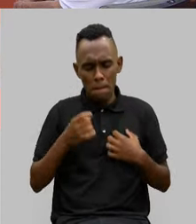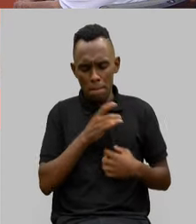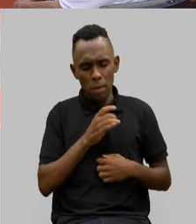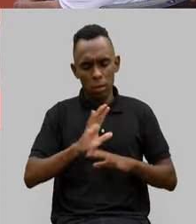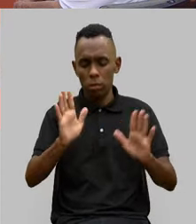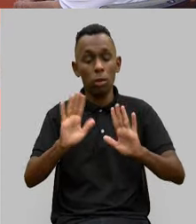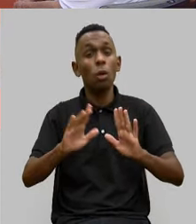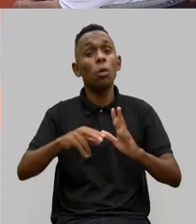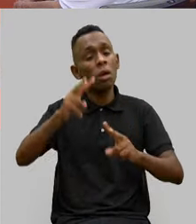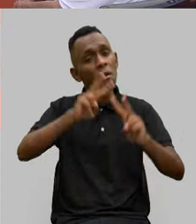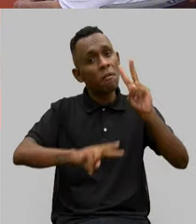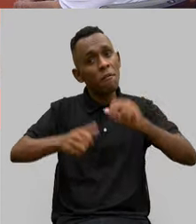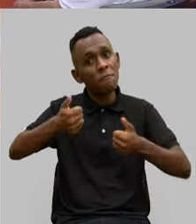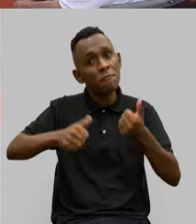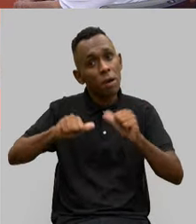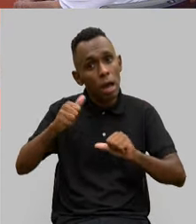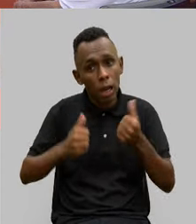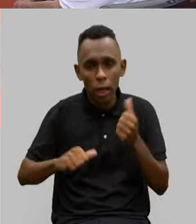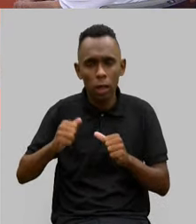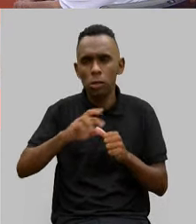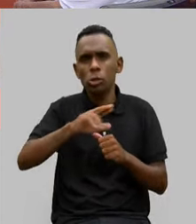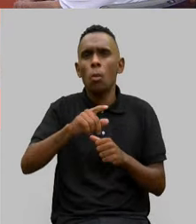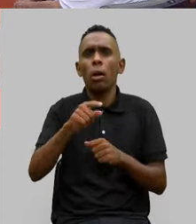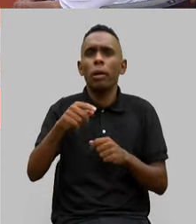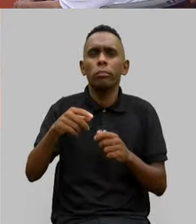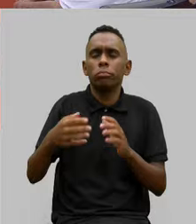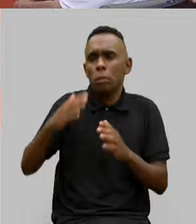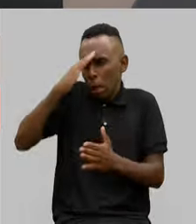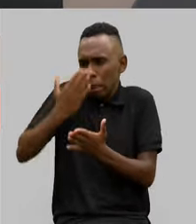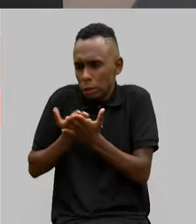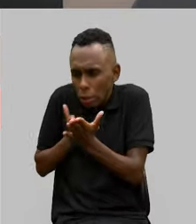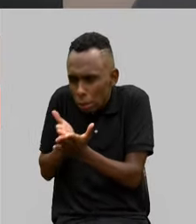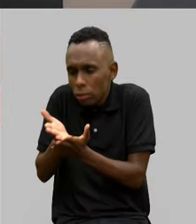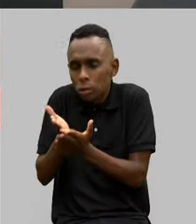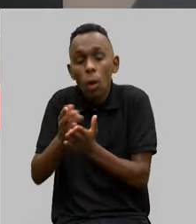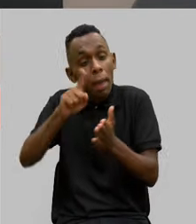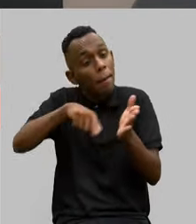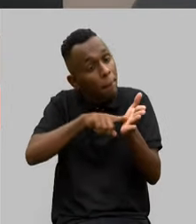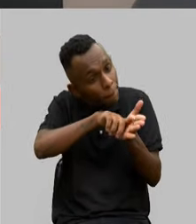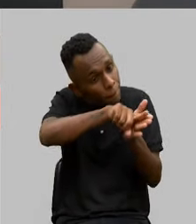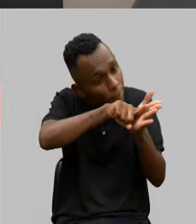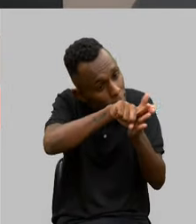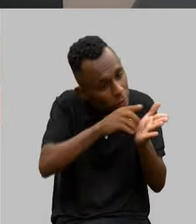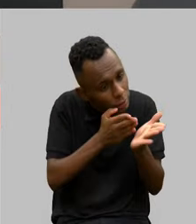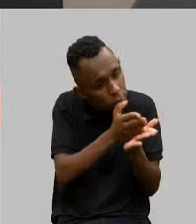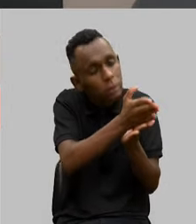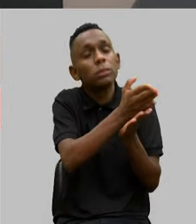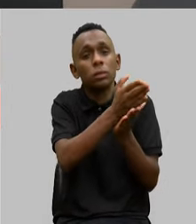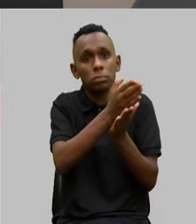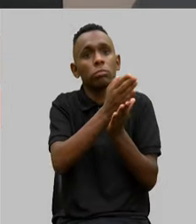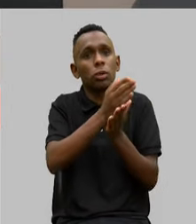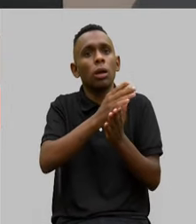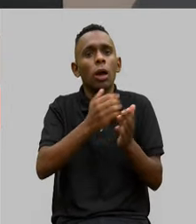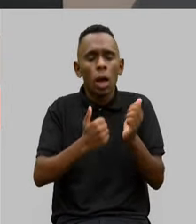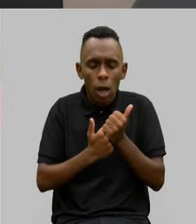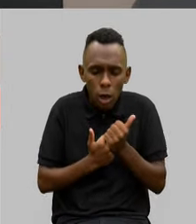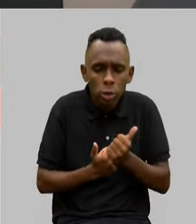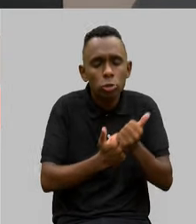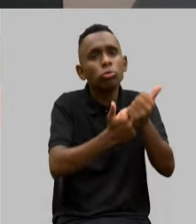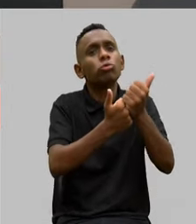analise isso não sobre um viés ideológico mas científico né e que com isso ajude